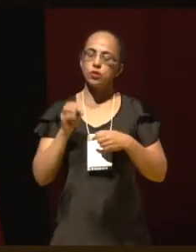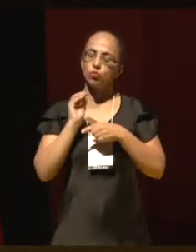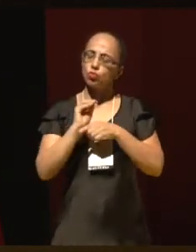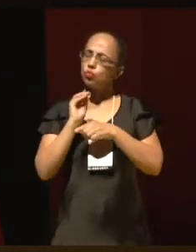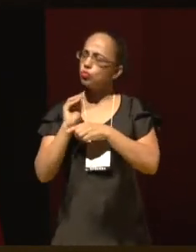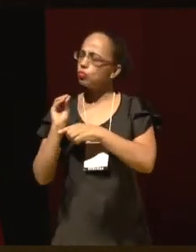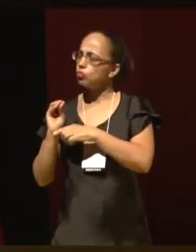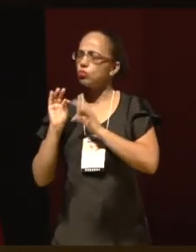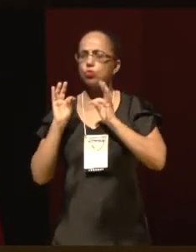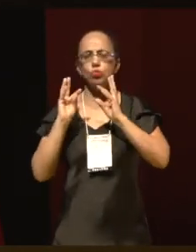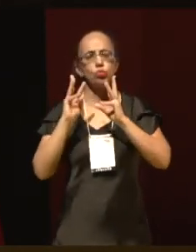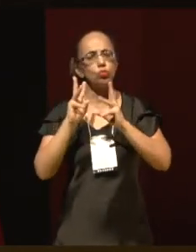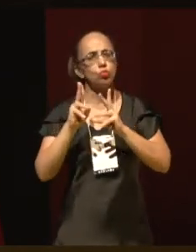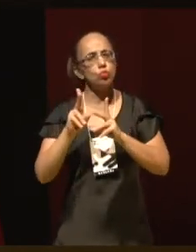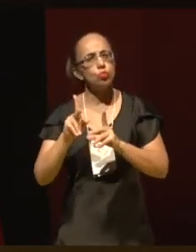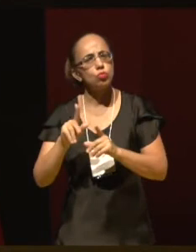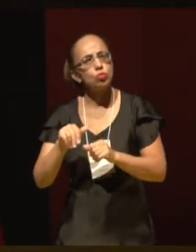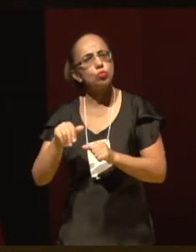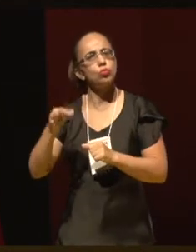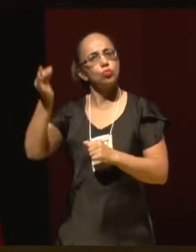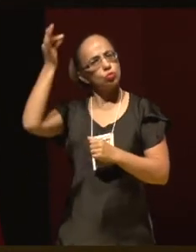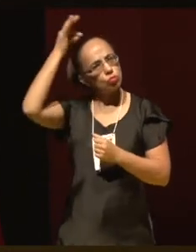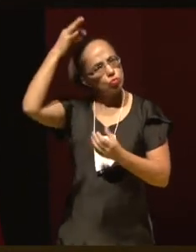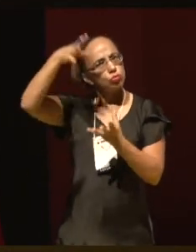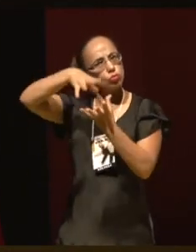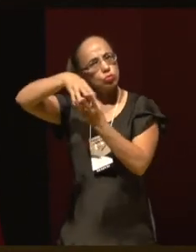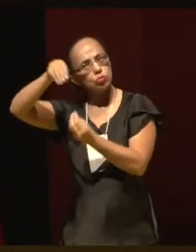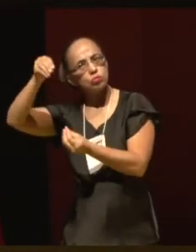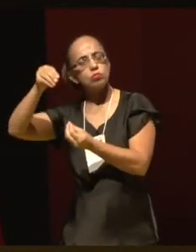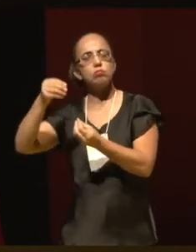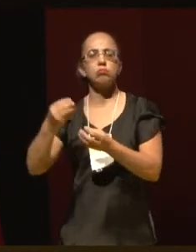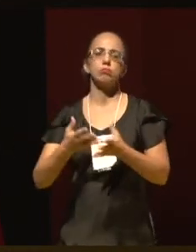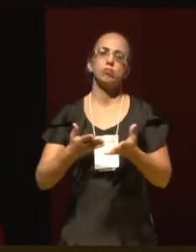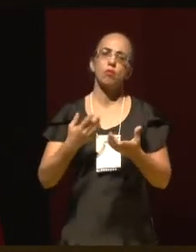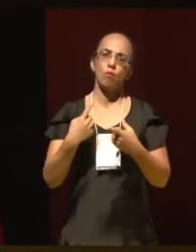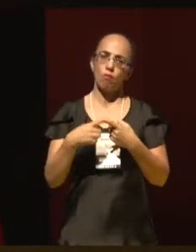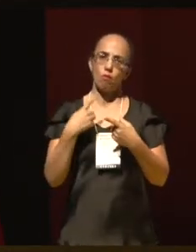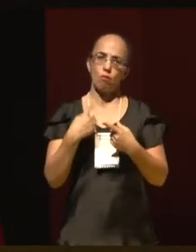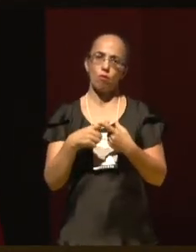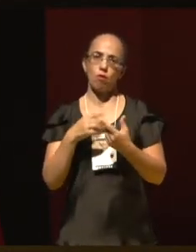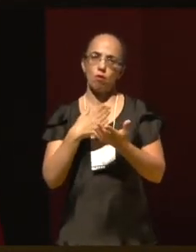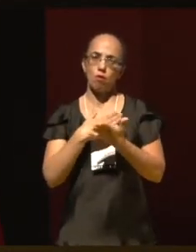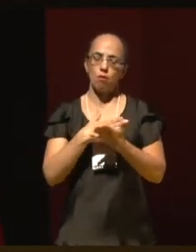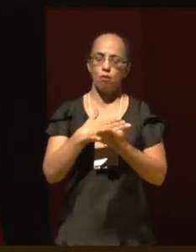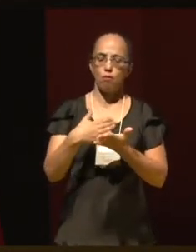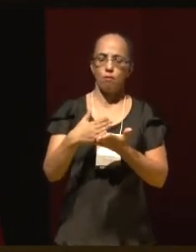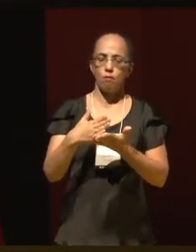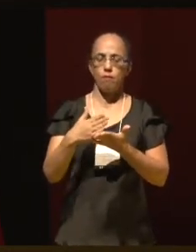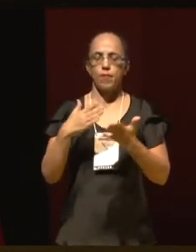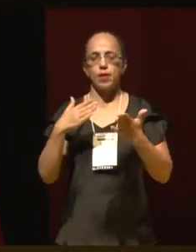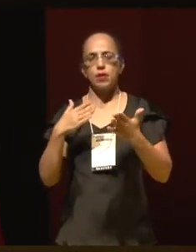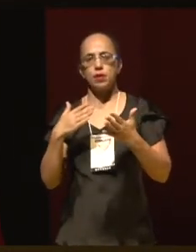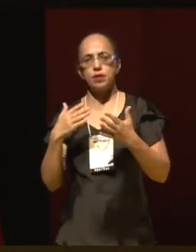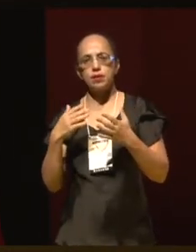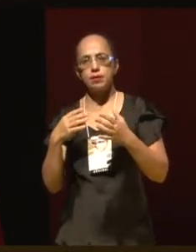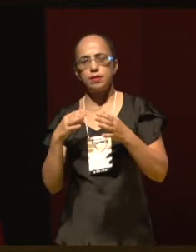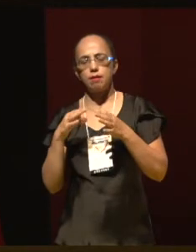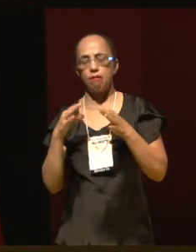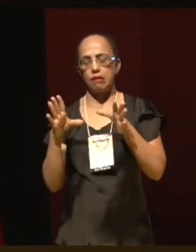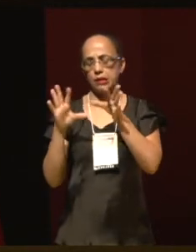espíritos. Porque vai começar a liberar-se os